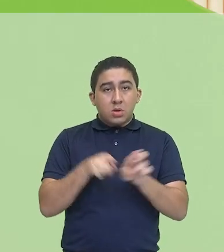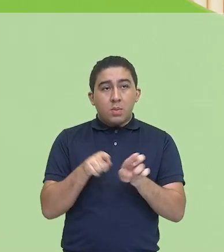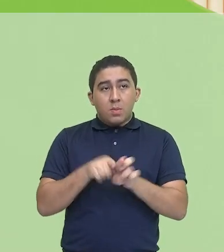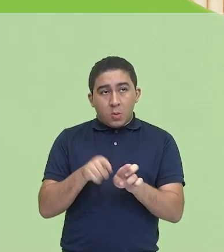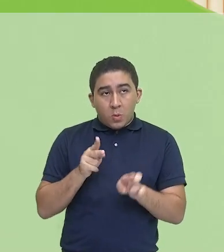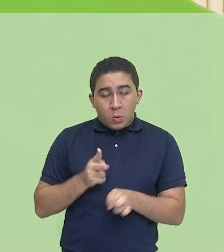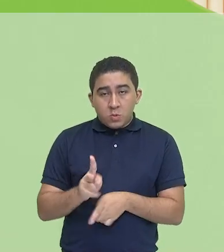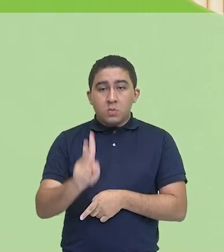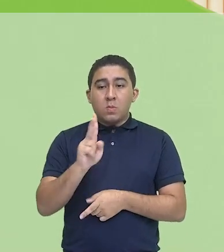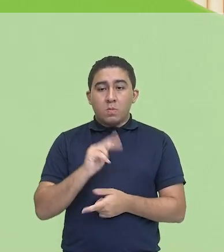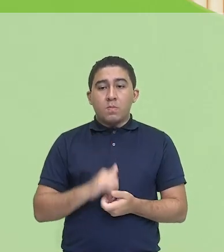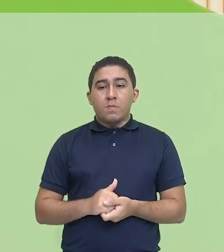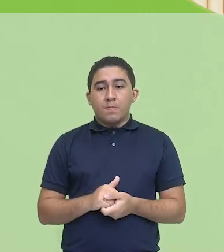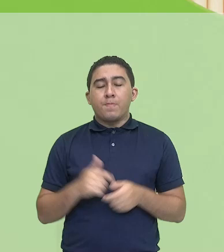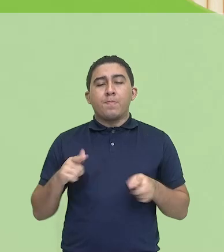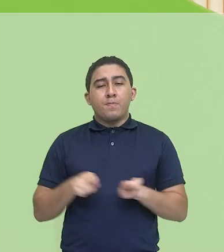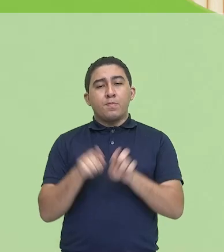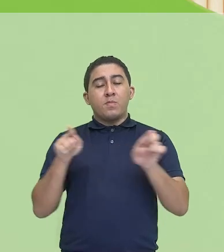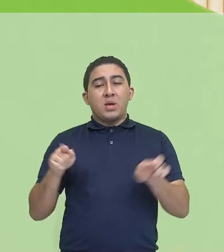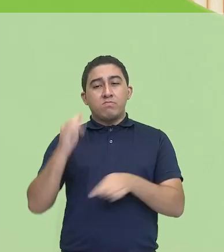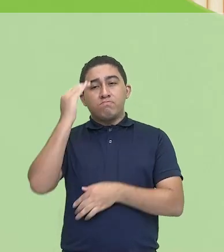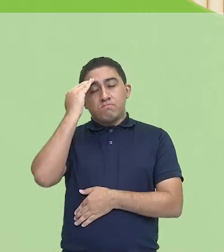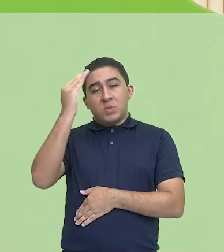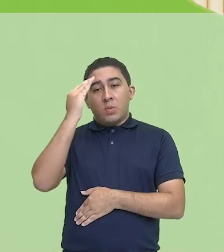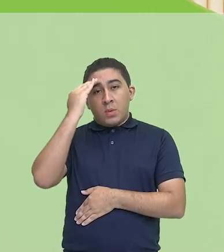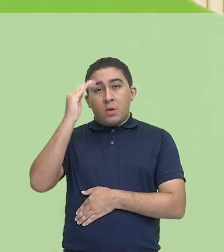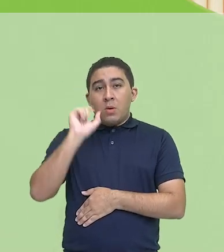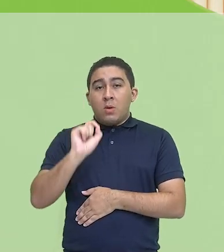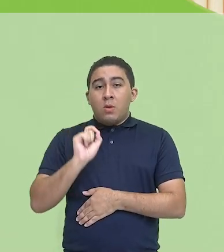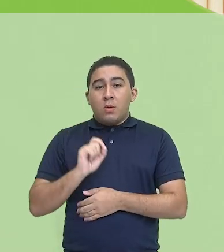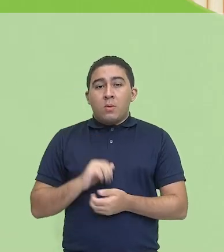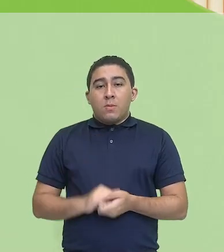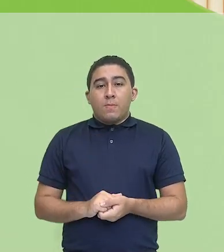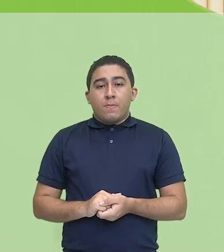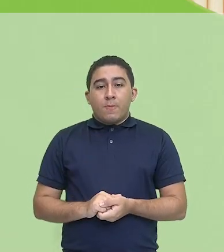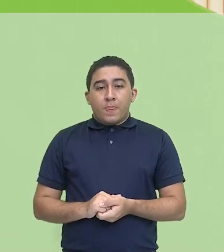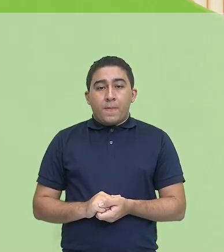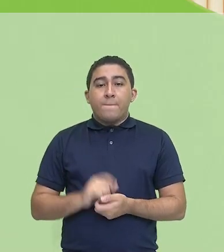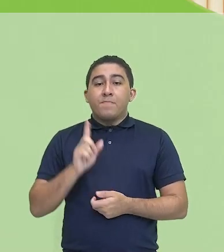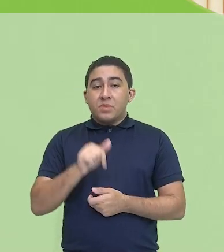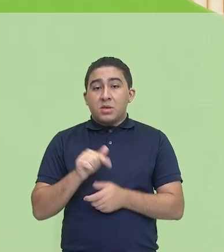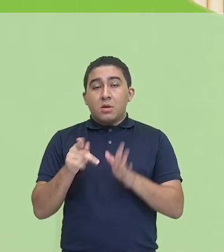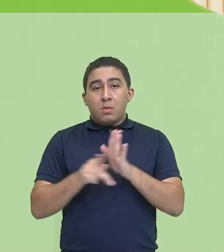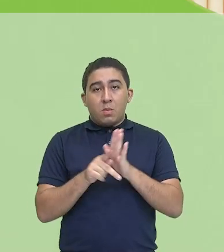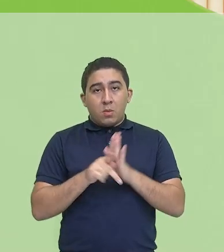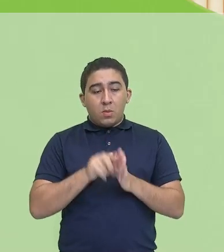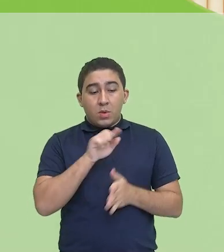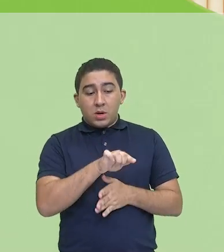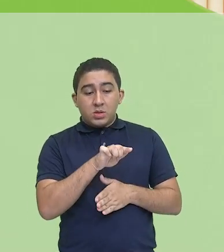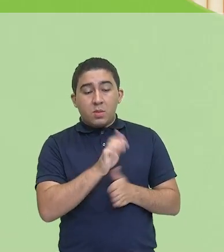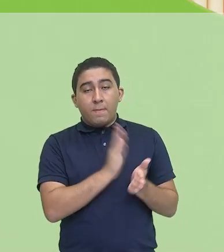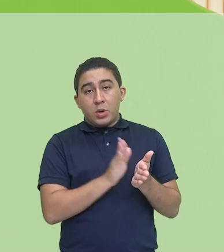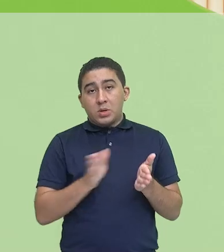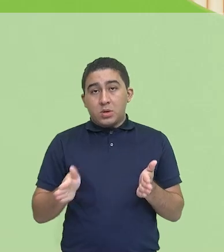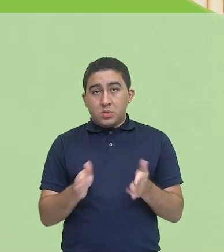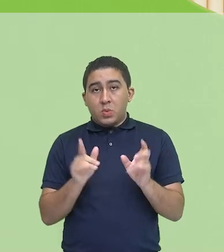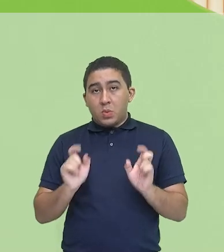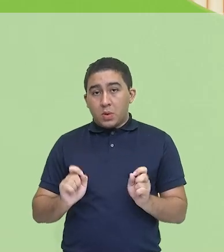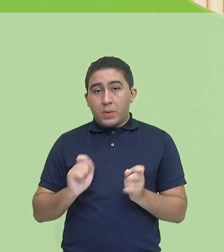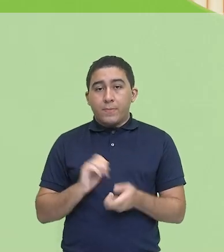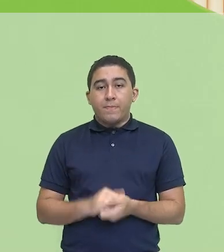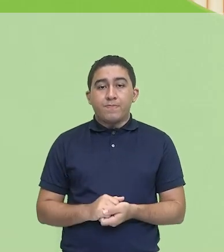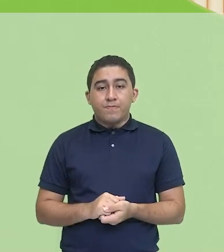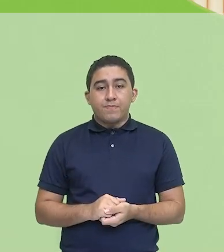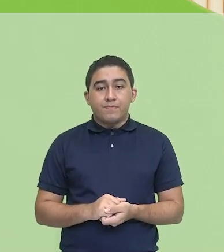né? Mas a parte principal aí da mensagem da fotossíntese é que ela